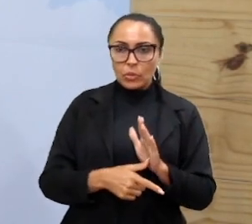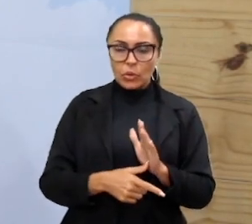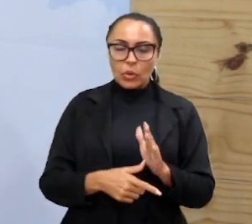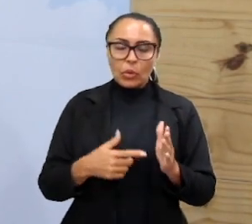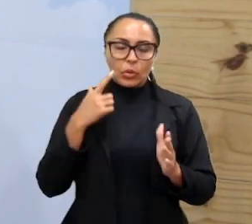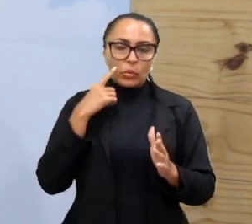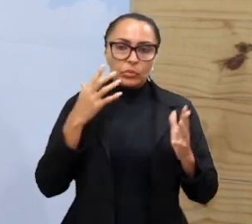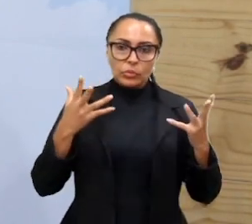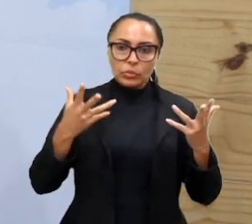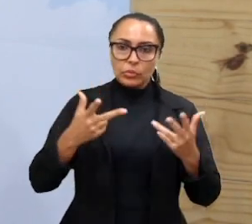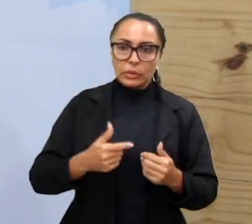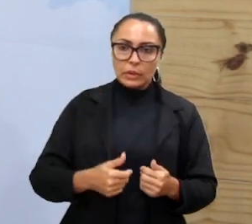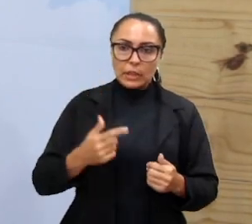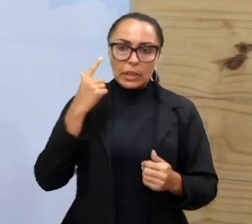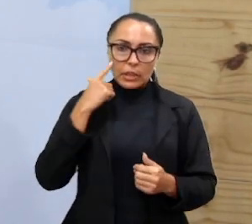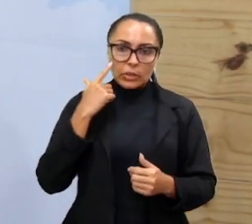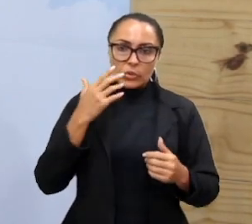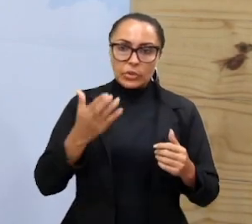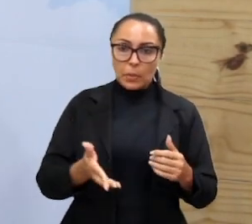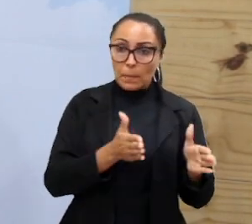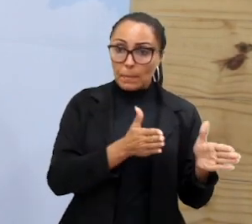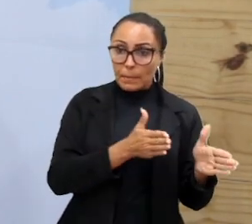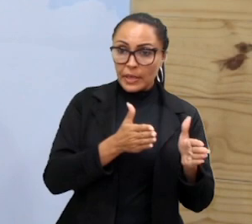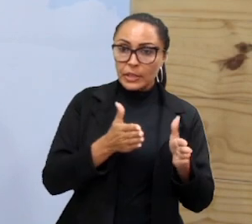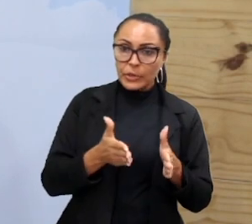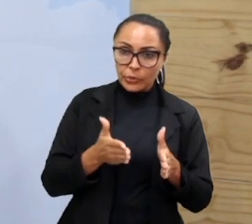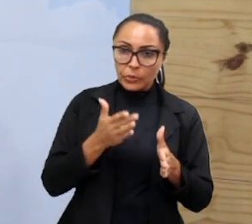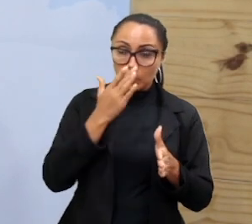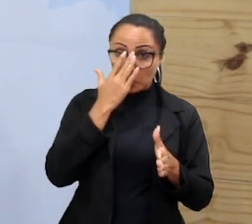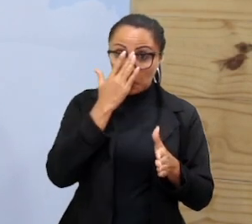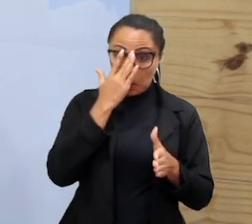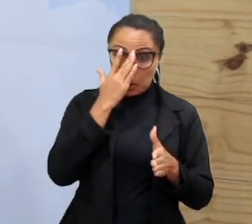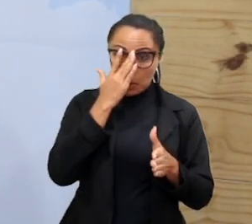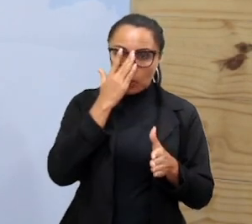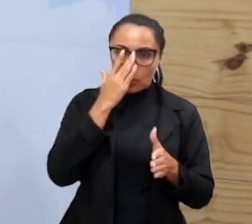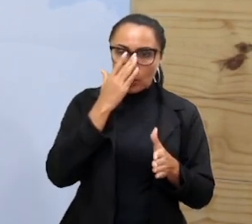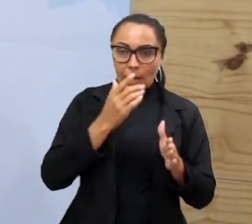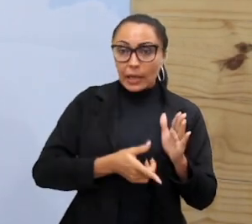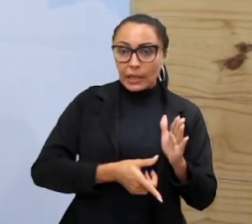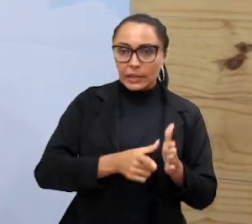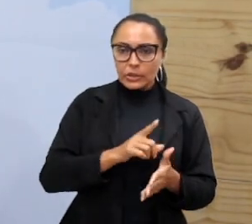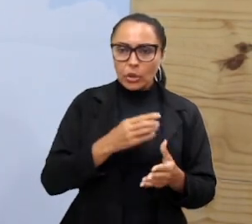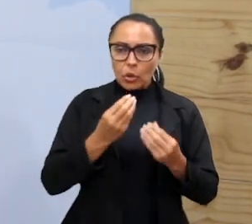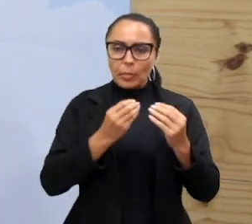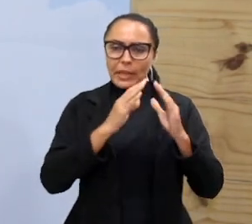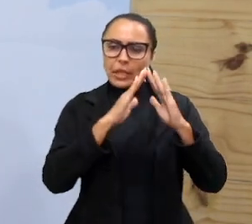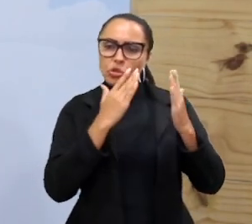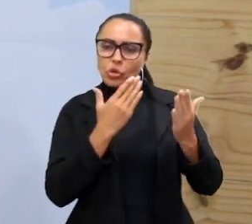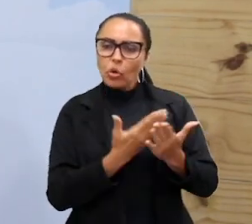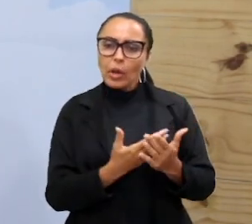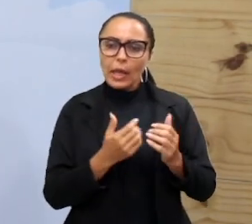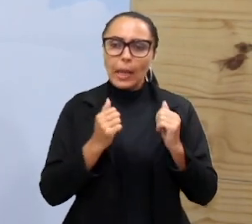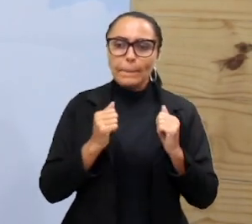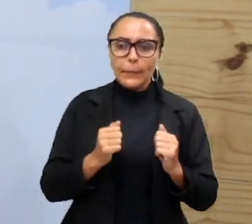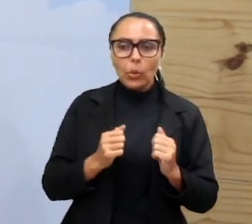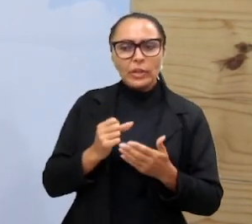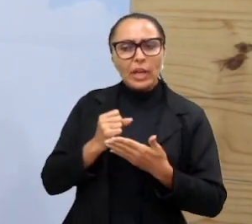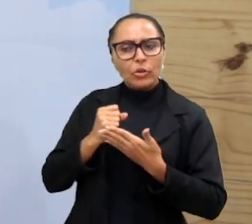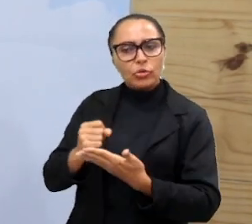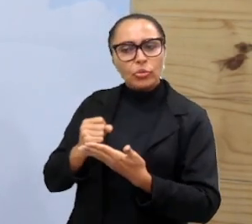desde da sua fase já, a gente pode dizer que bem precoce, como é que a escola ela pode contribuir de